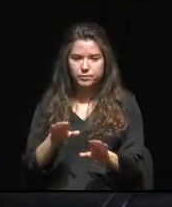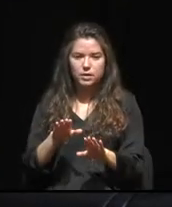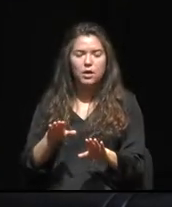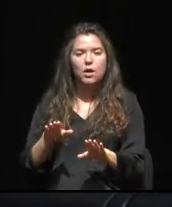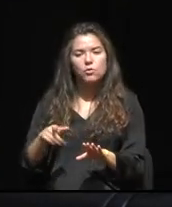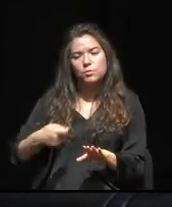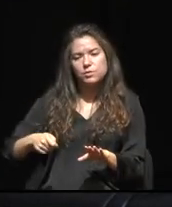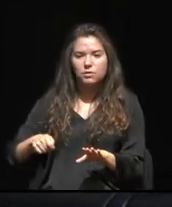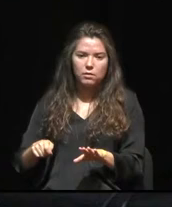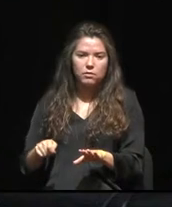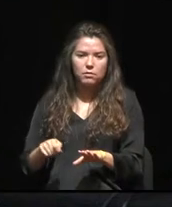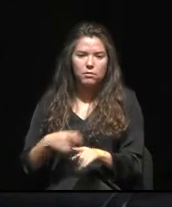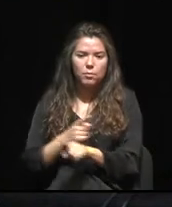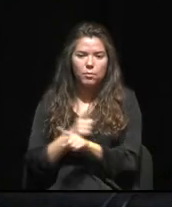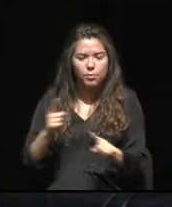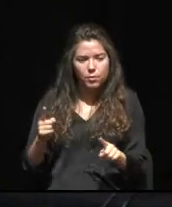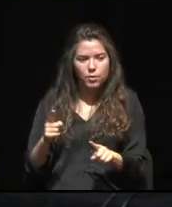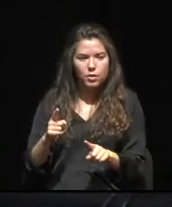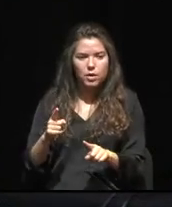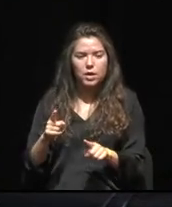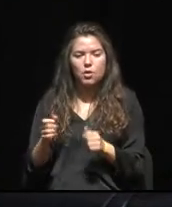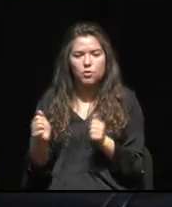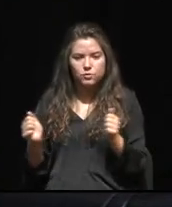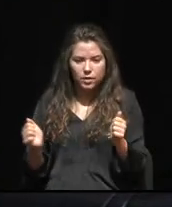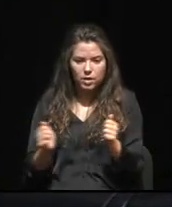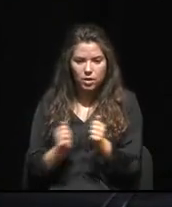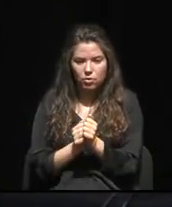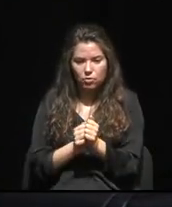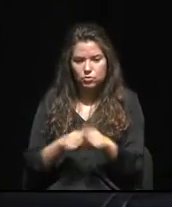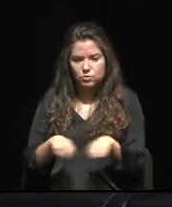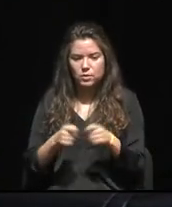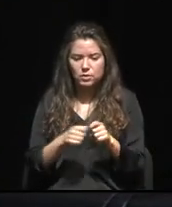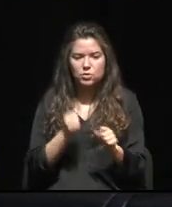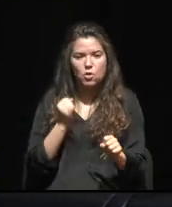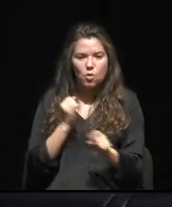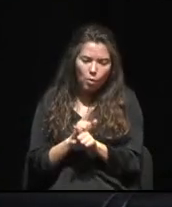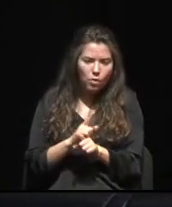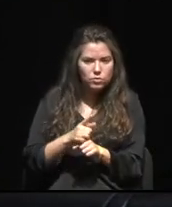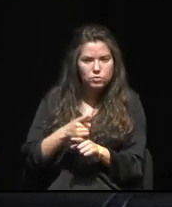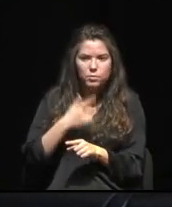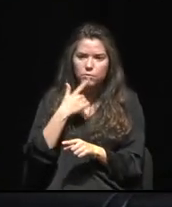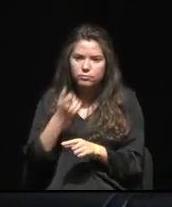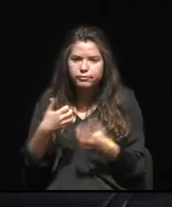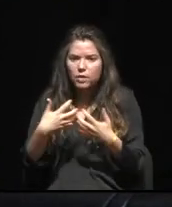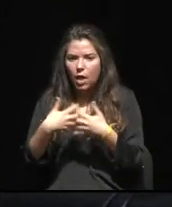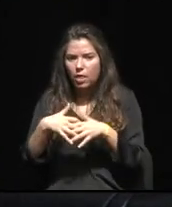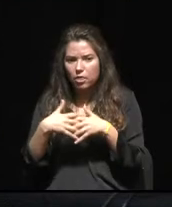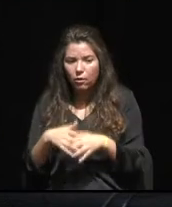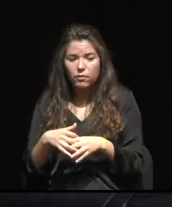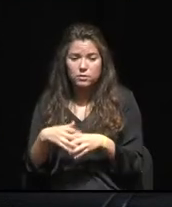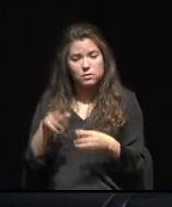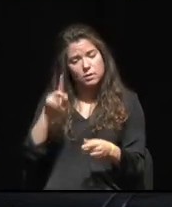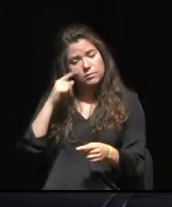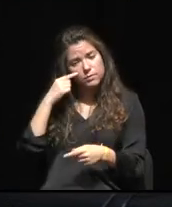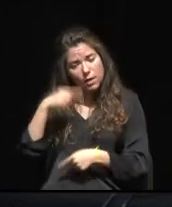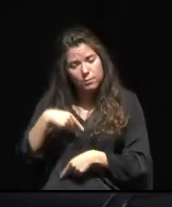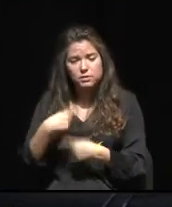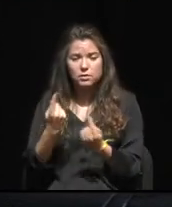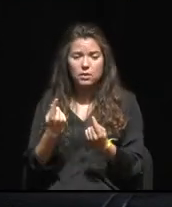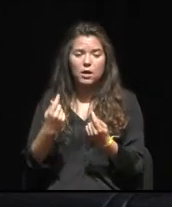depois dos vereadores e vereadoras da oposição terem levantado dúvidas legítimas e apresentado soluções alternativas sobre aspectos concretos da